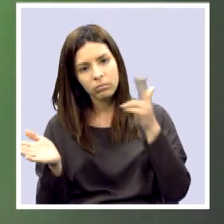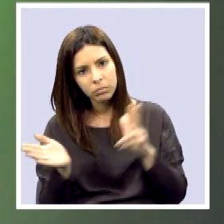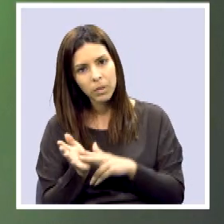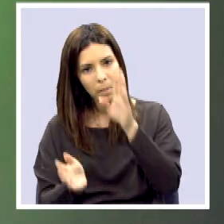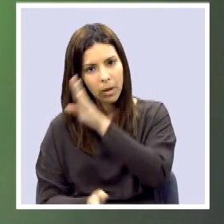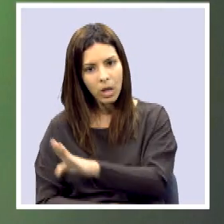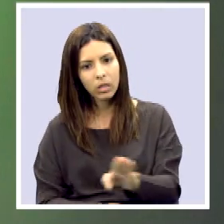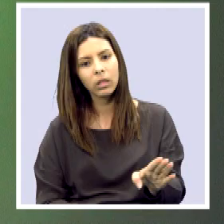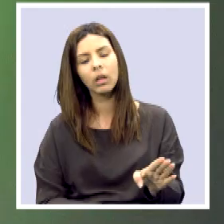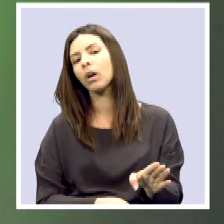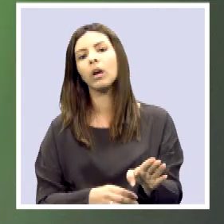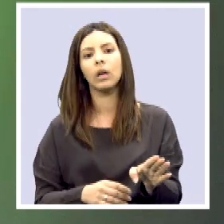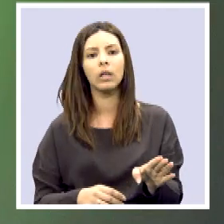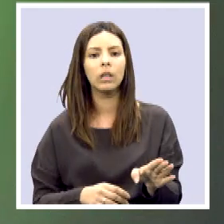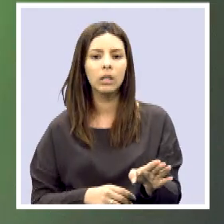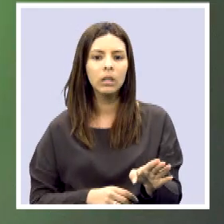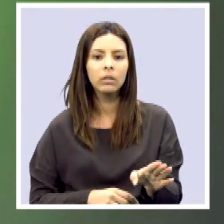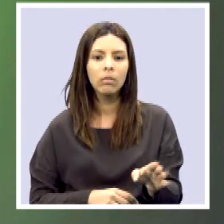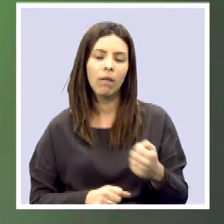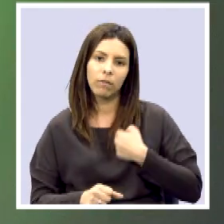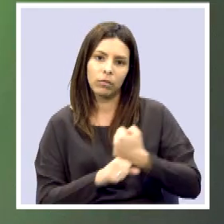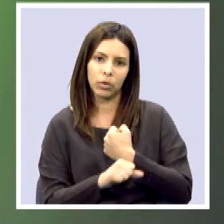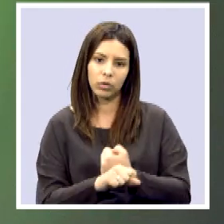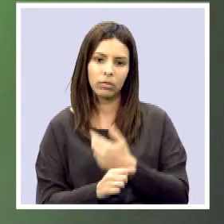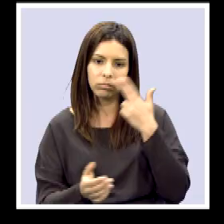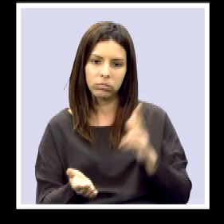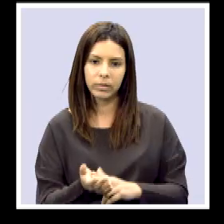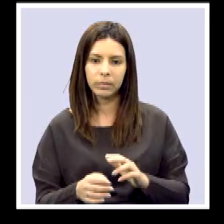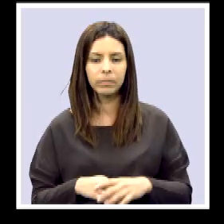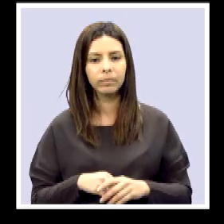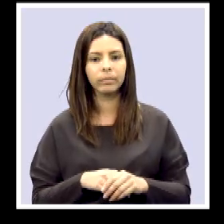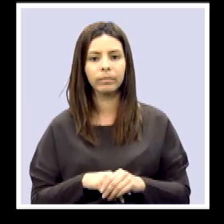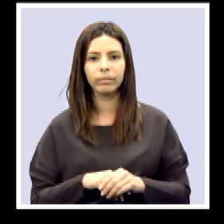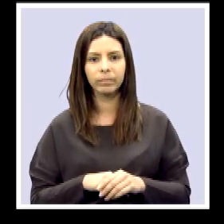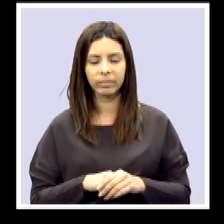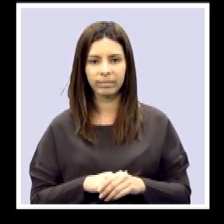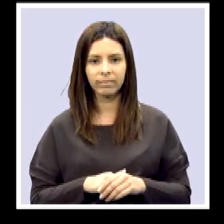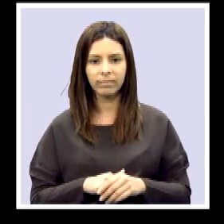efetivamente, pôr em prova e a funcionar.